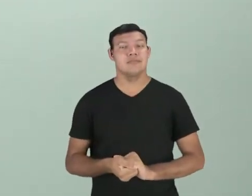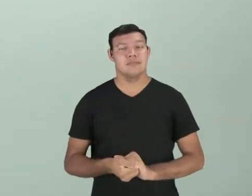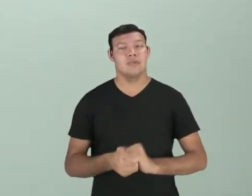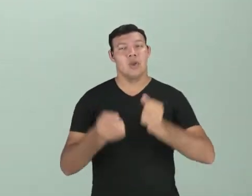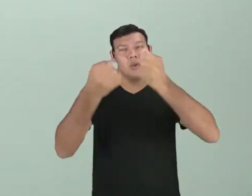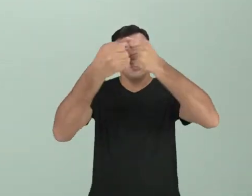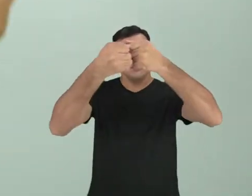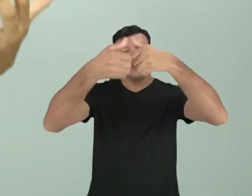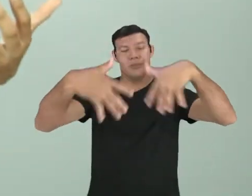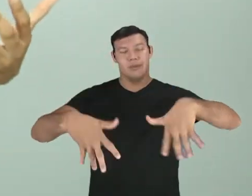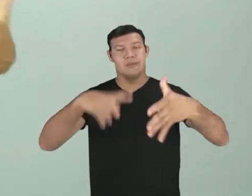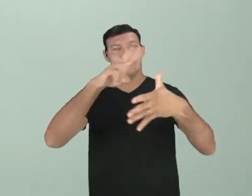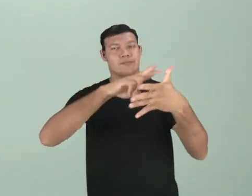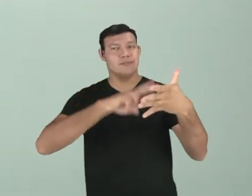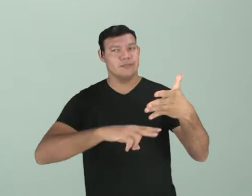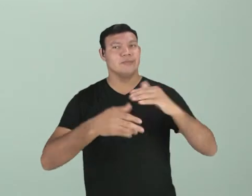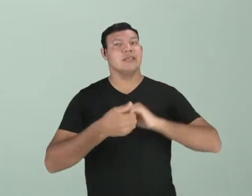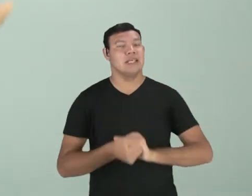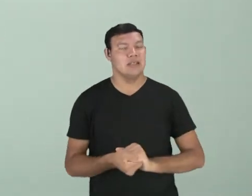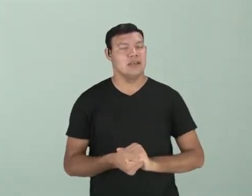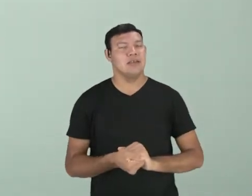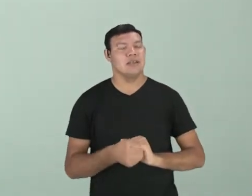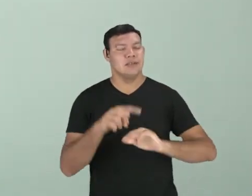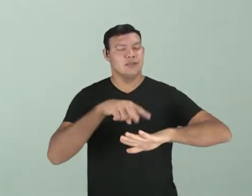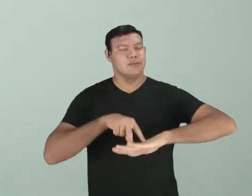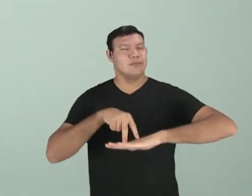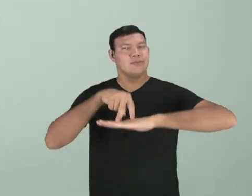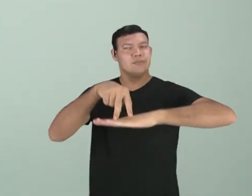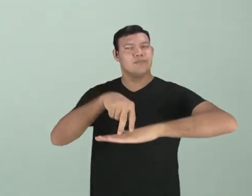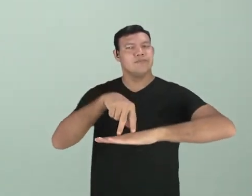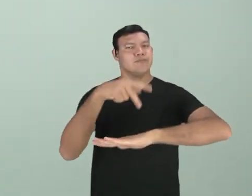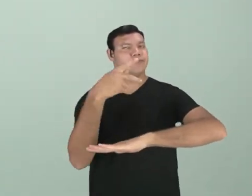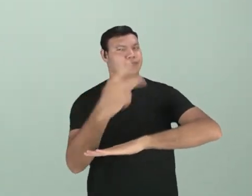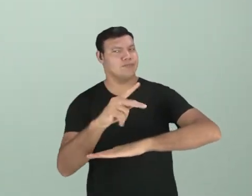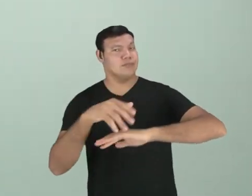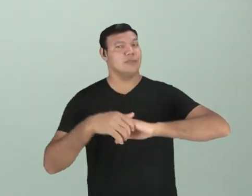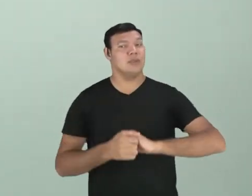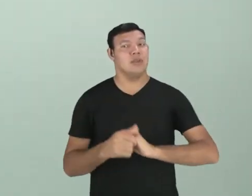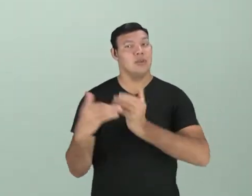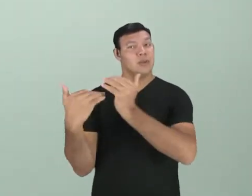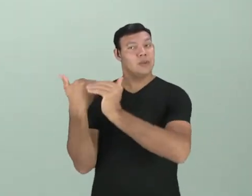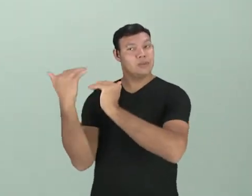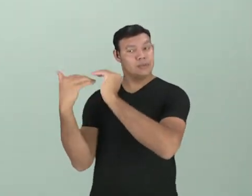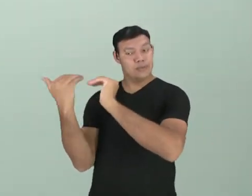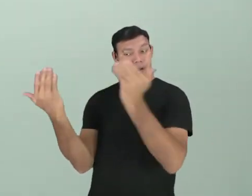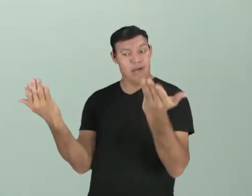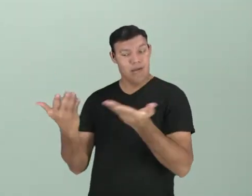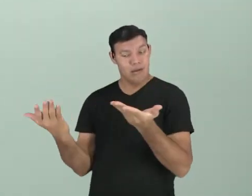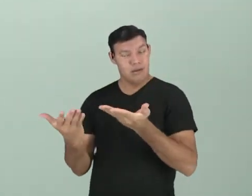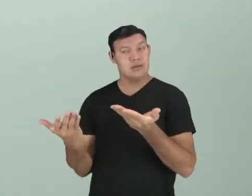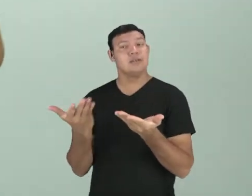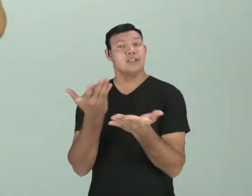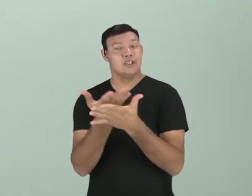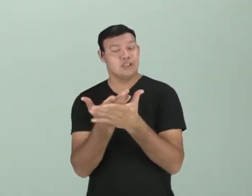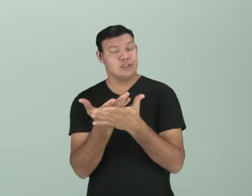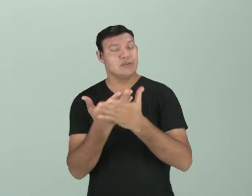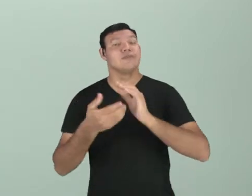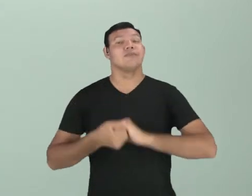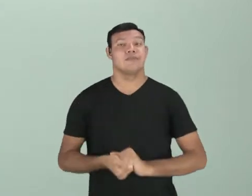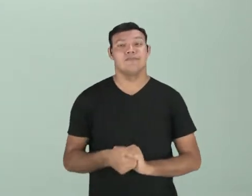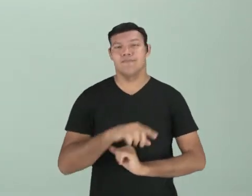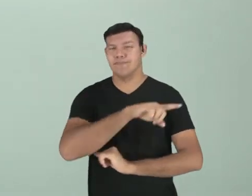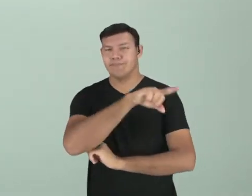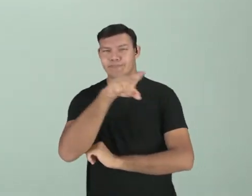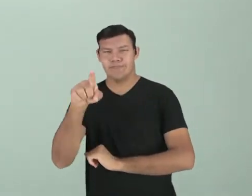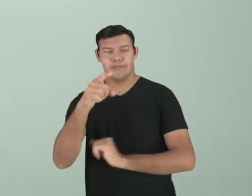abordagem ali para o leitor saber qual é o seu posicionamento. No desenvolvimento, que é agora o que nós estamos trabalhando, onde você